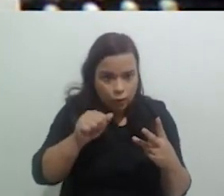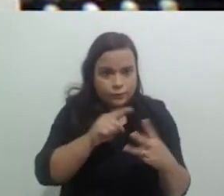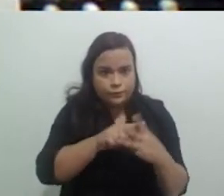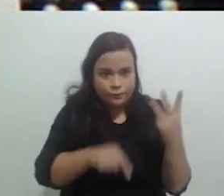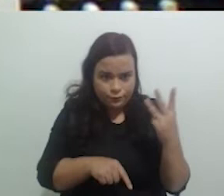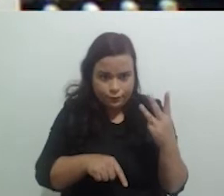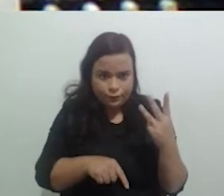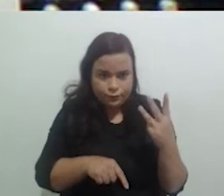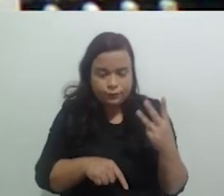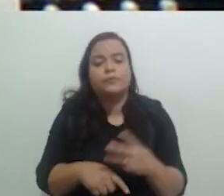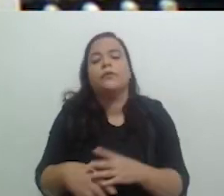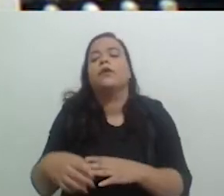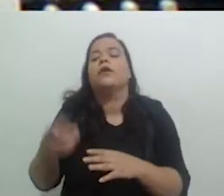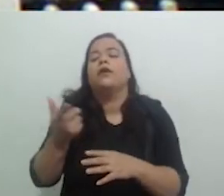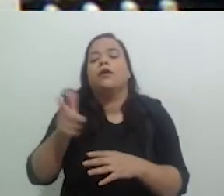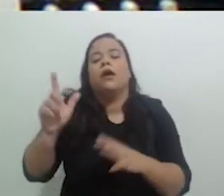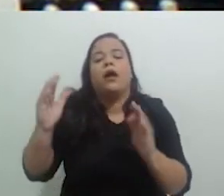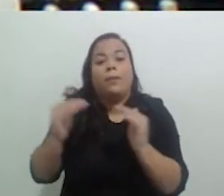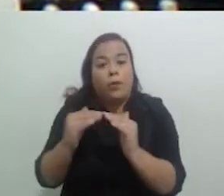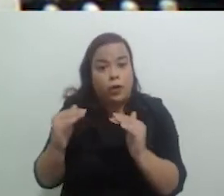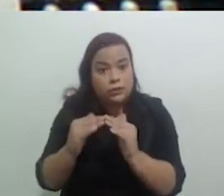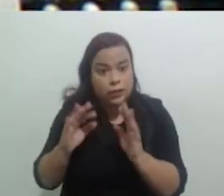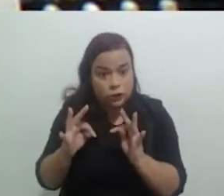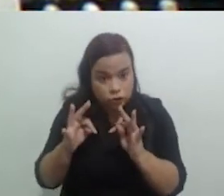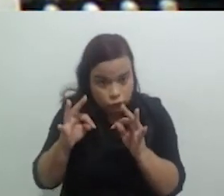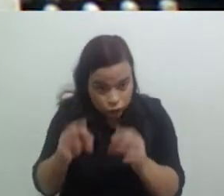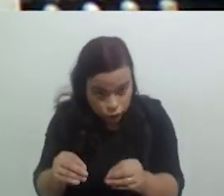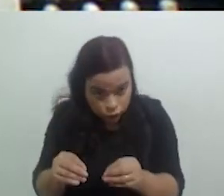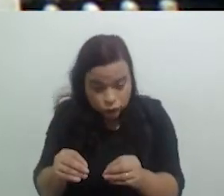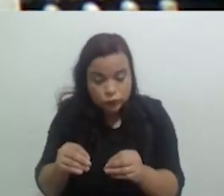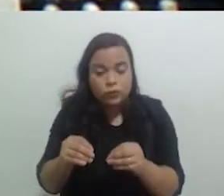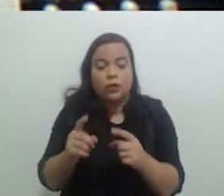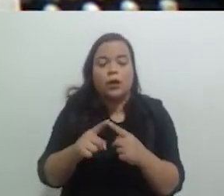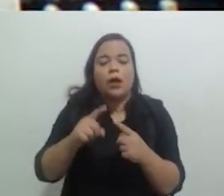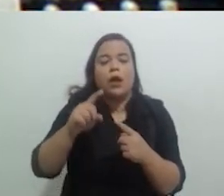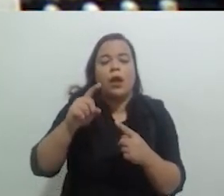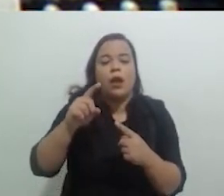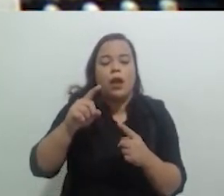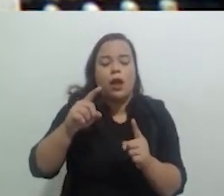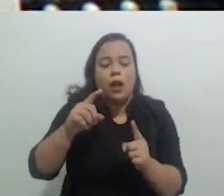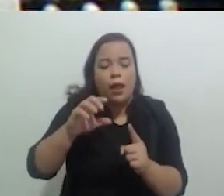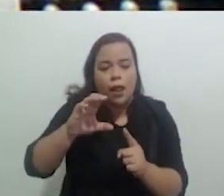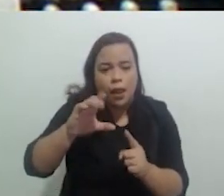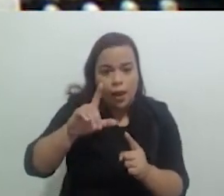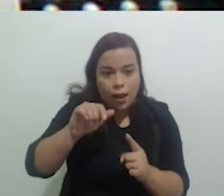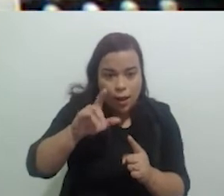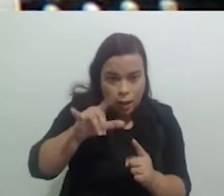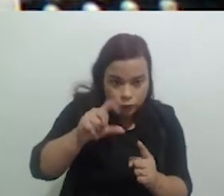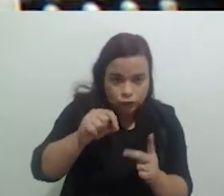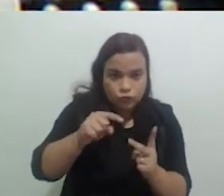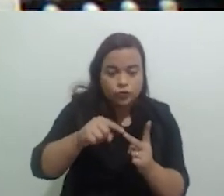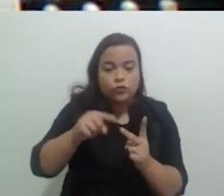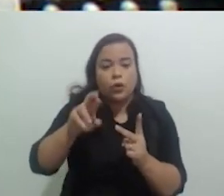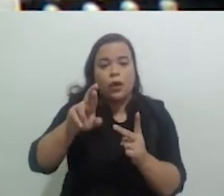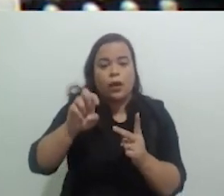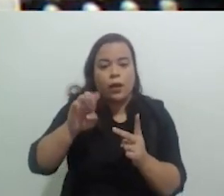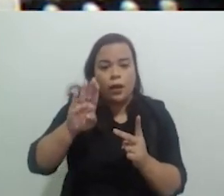Procedência total. Desembargador Cláudio. Desembargador Rebouças e desembargadora